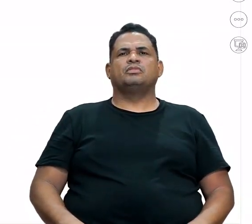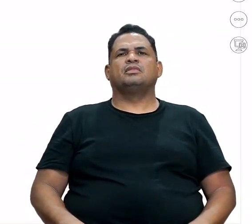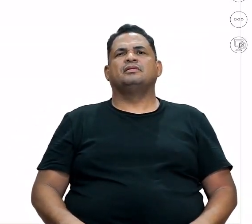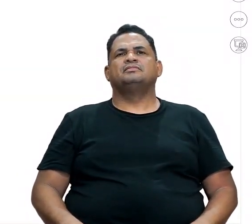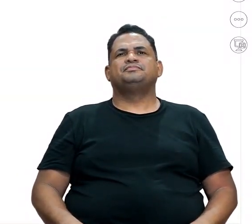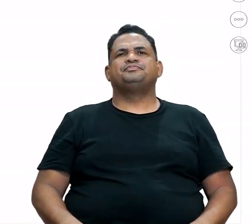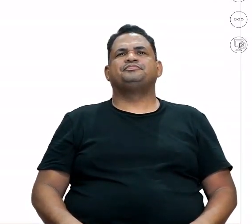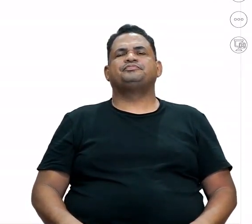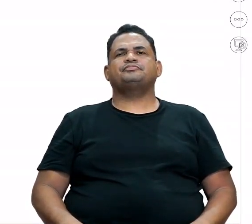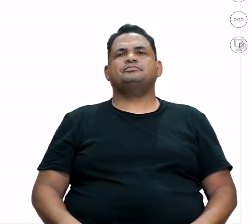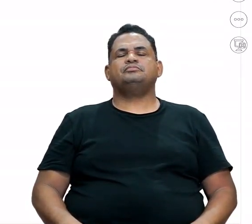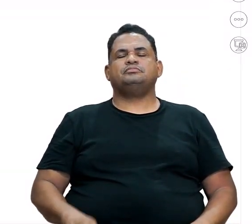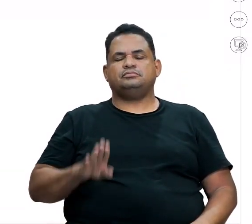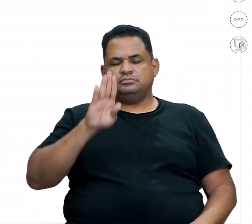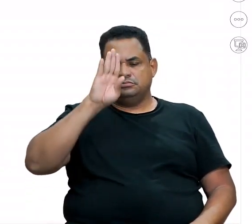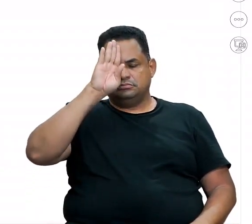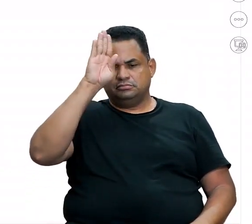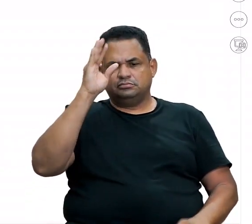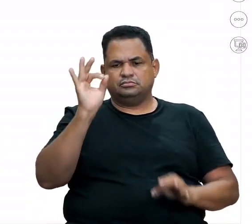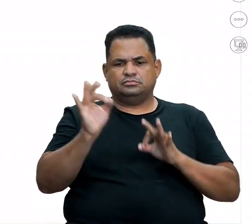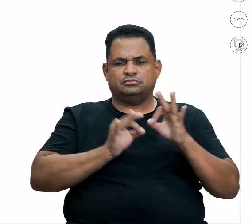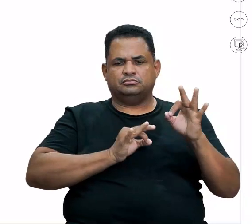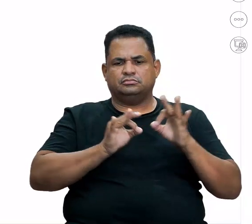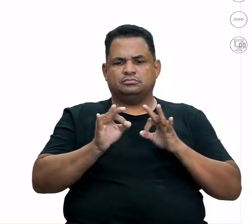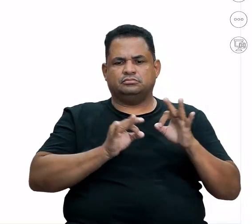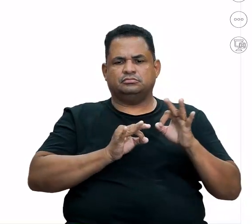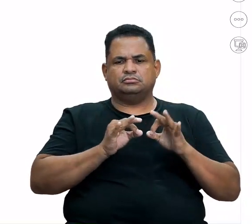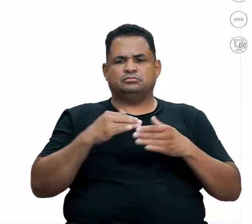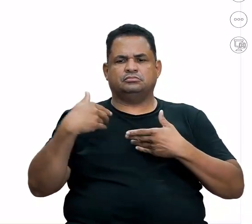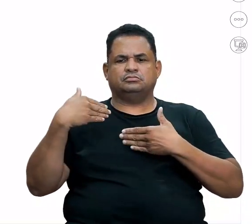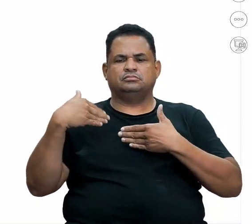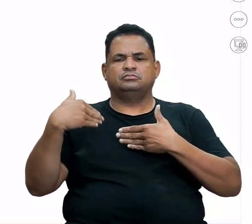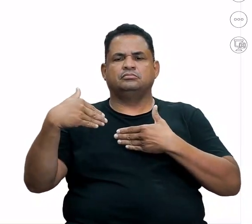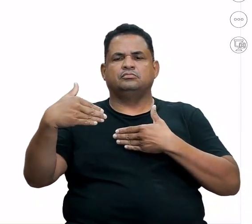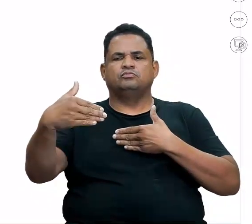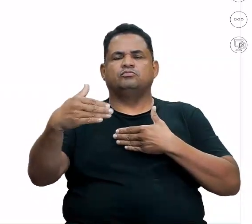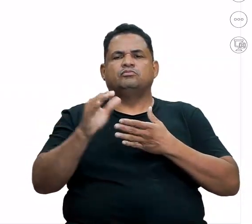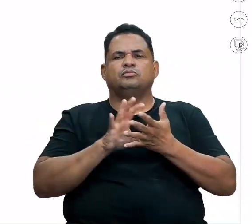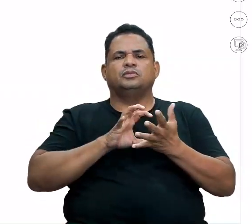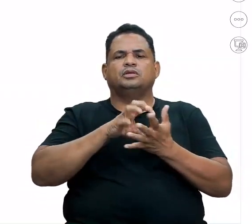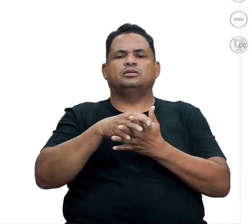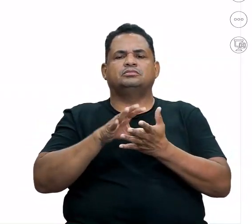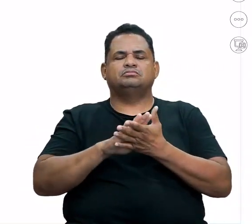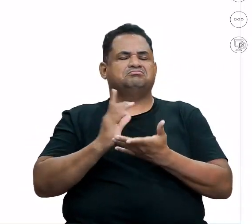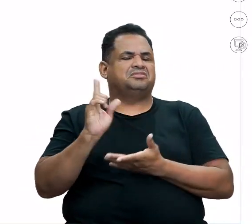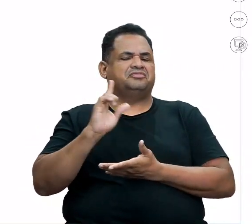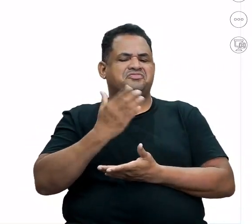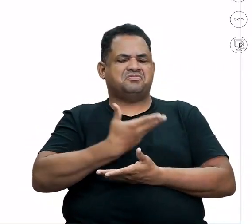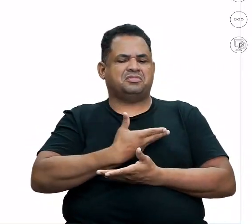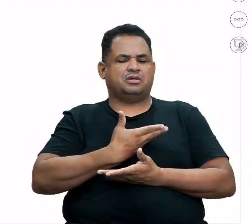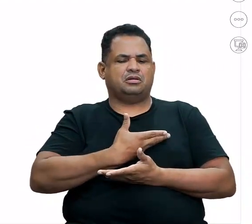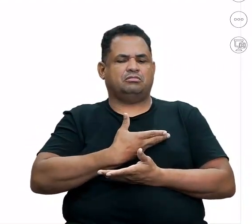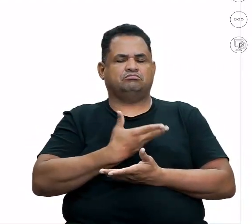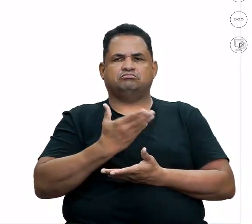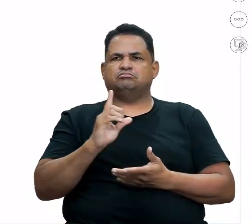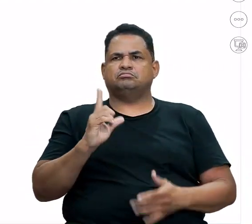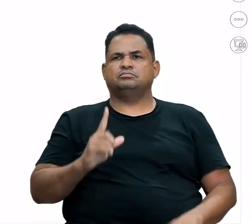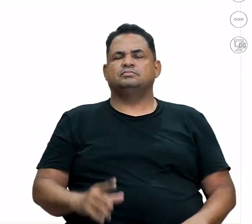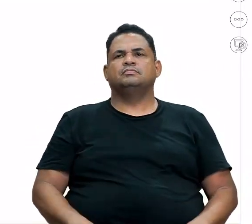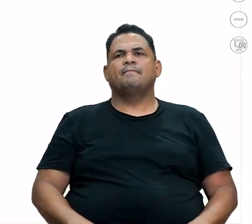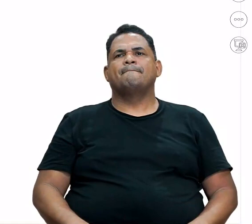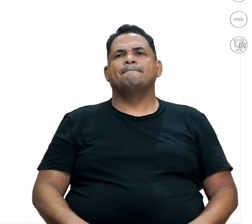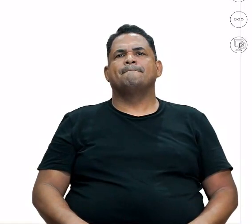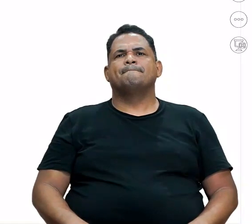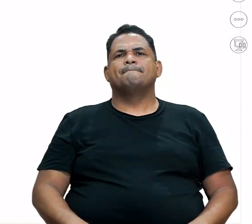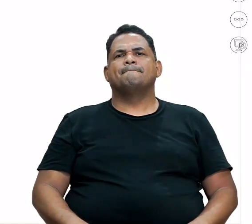que principalmente foi fruto aí desse processo de colonização que não foi tão amigável, né? Foi um